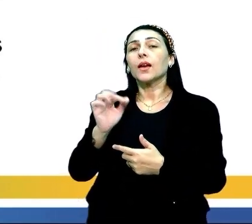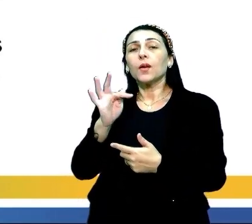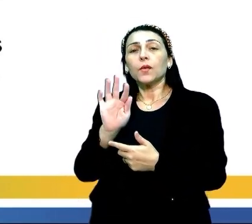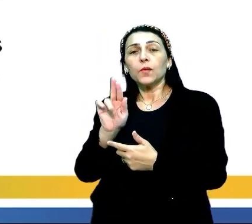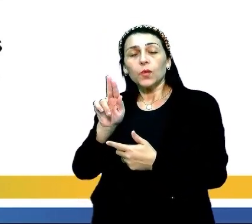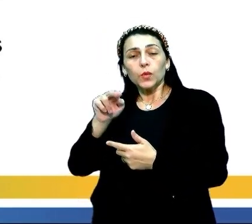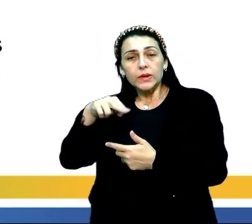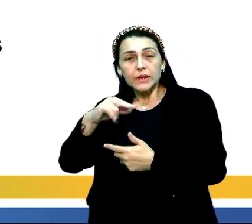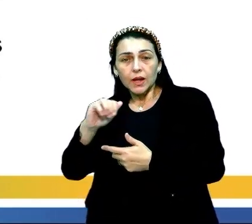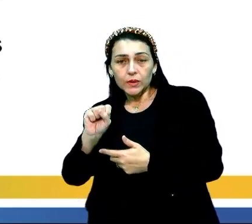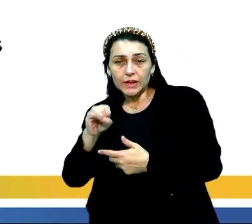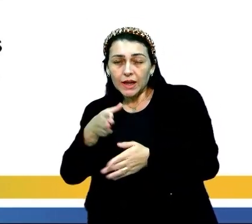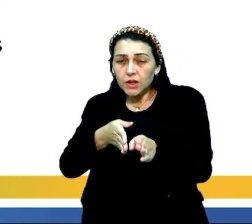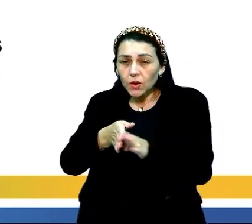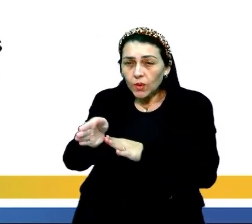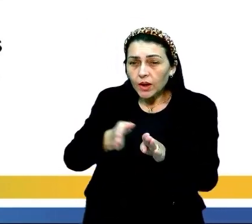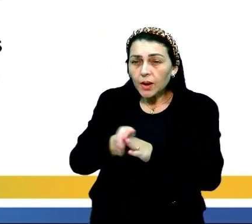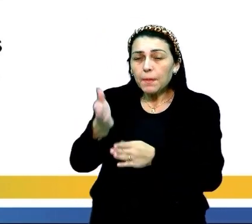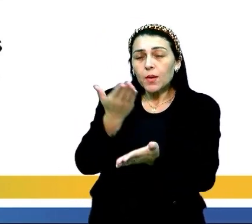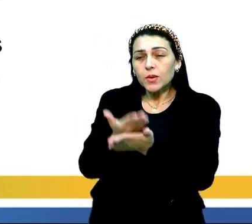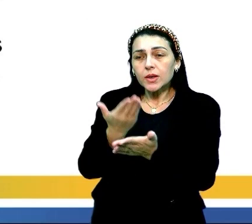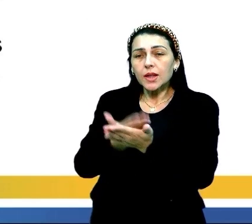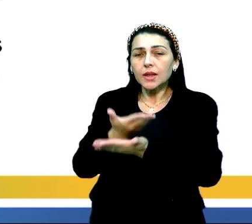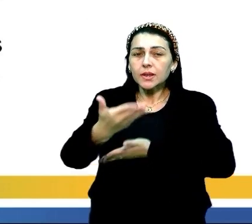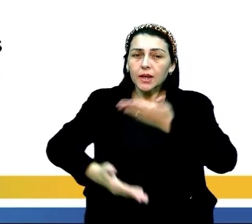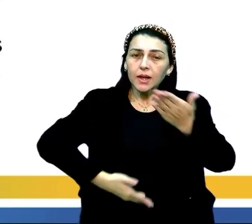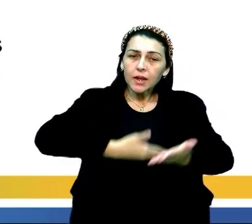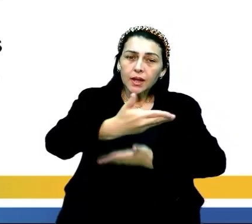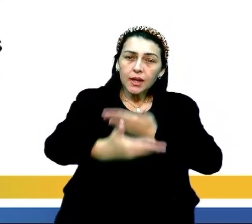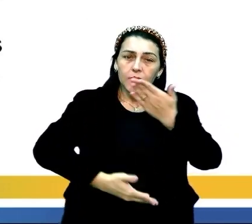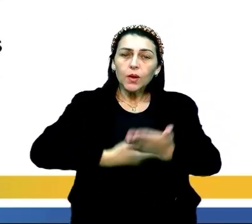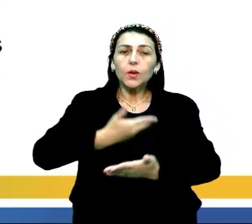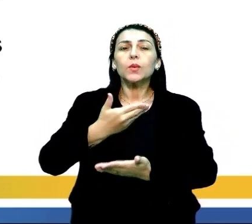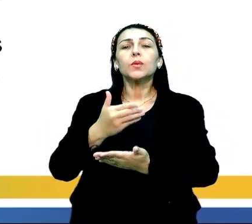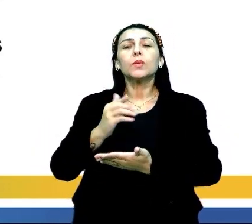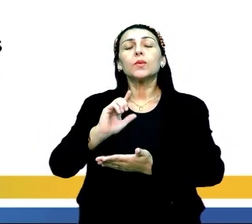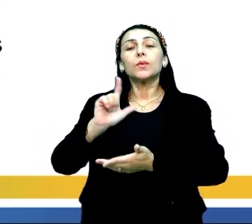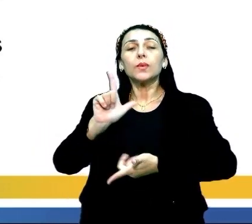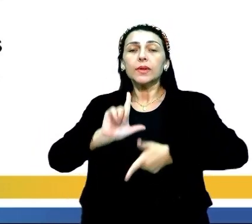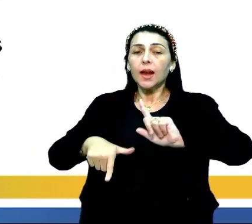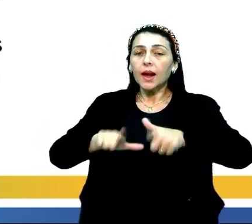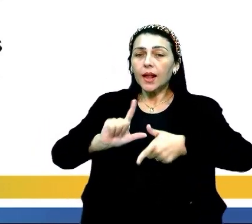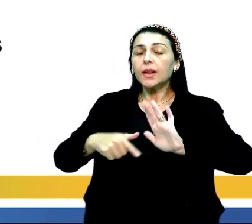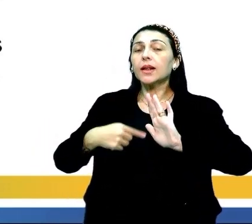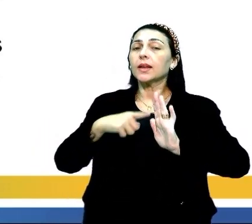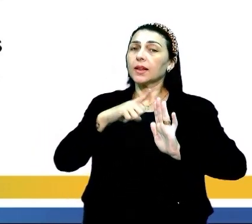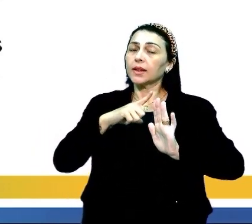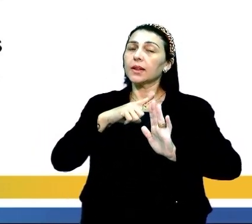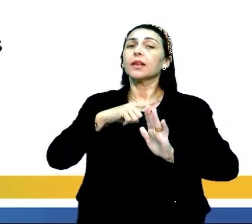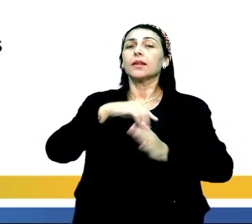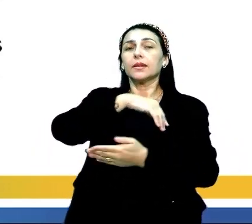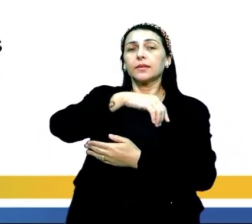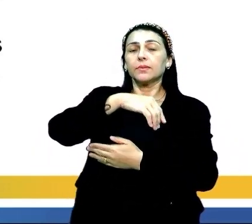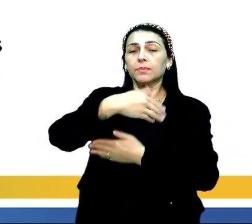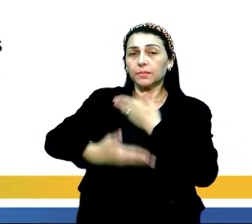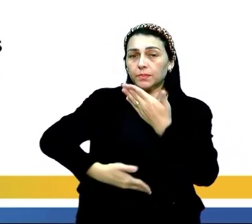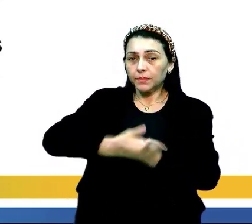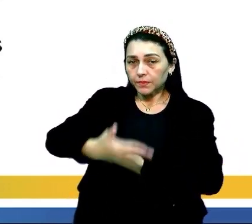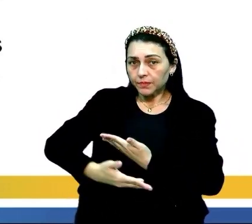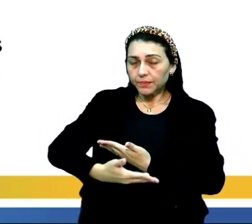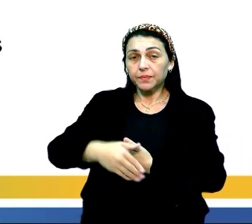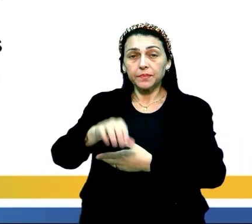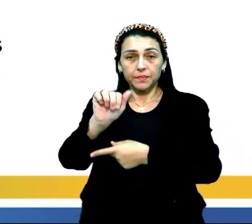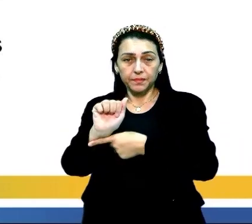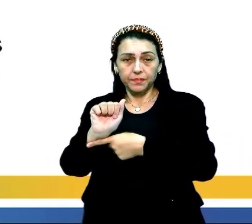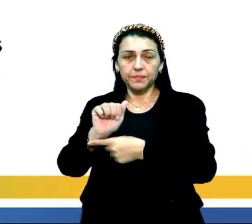sintática, orientada pelo estudo das relações que os signos estabelecem entre si. Então, isso é a